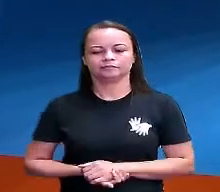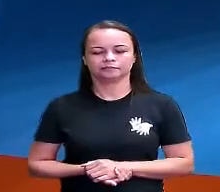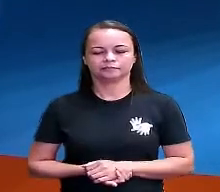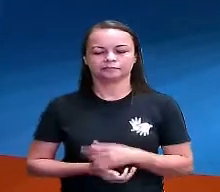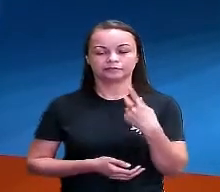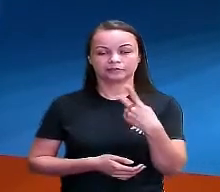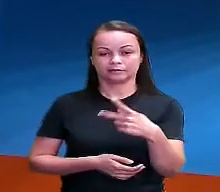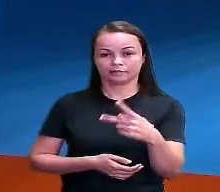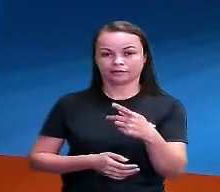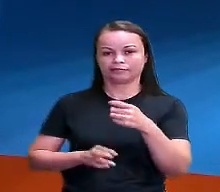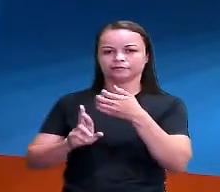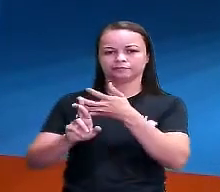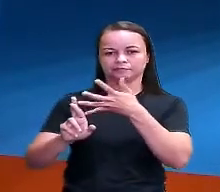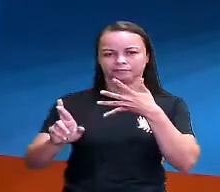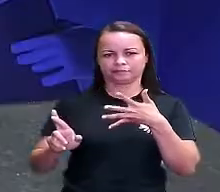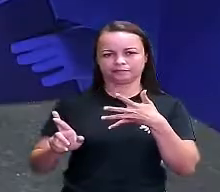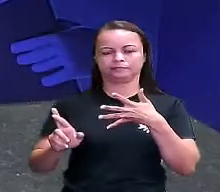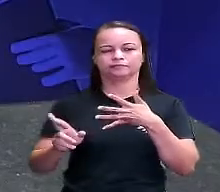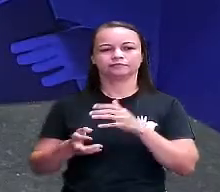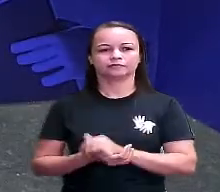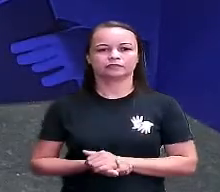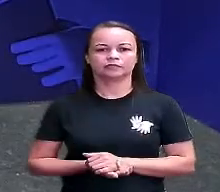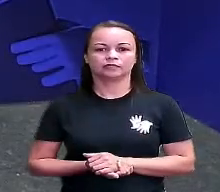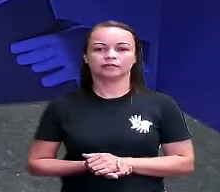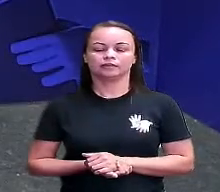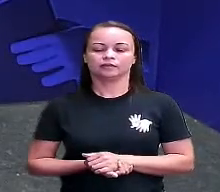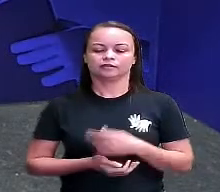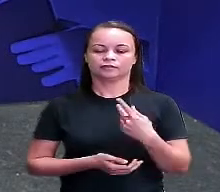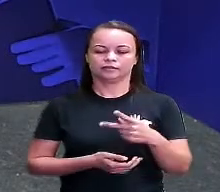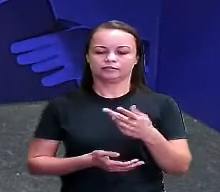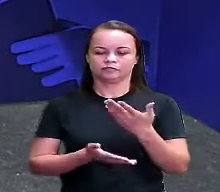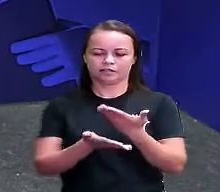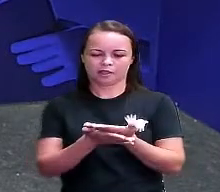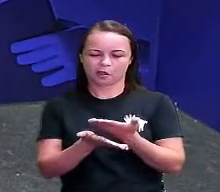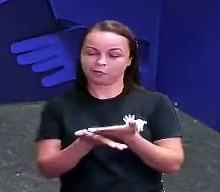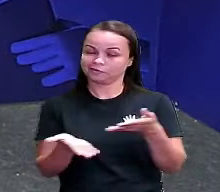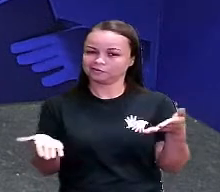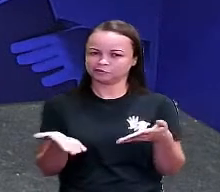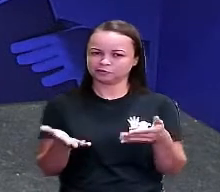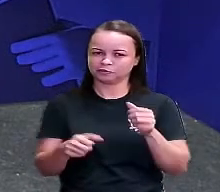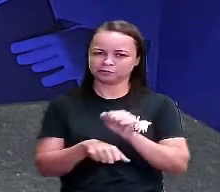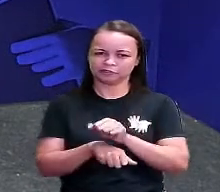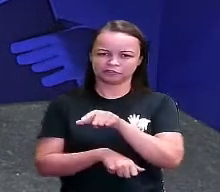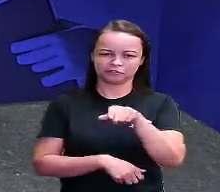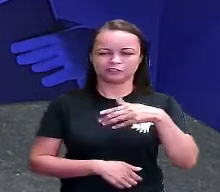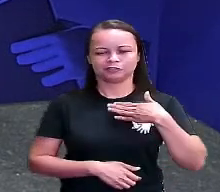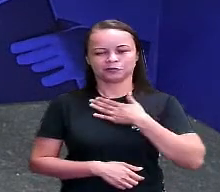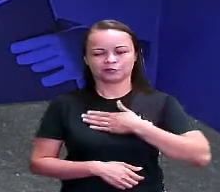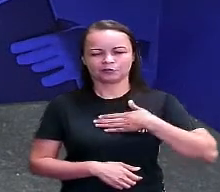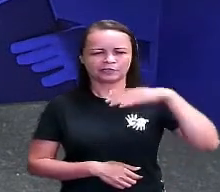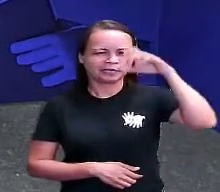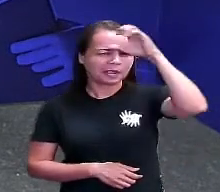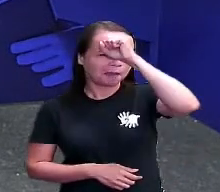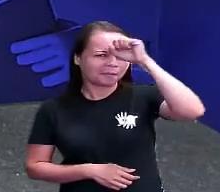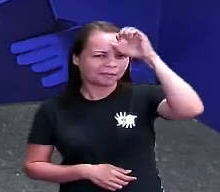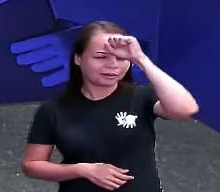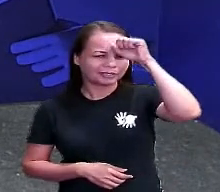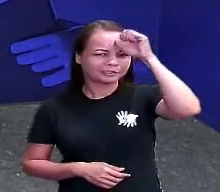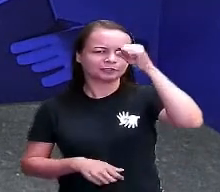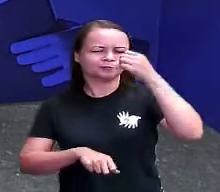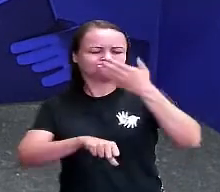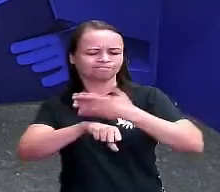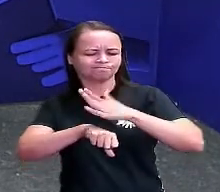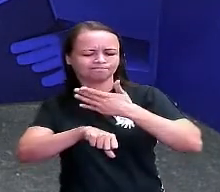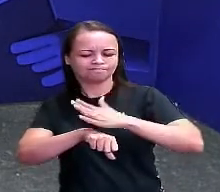Essas aqui são as nossas referências e essa foi a nossa aula de hoje. Eu espero que você tenha gostado e aprendido.